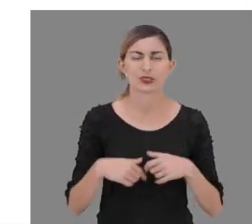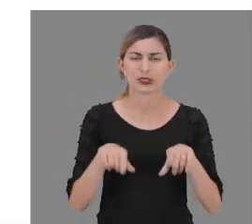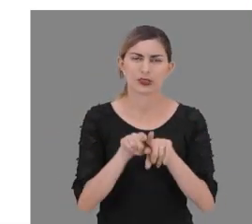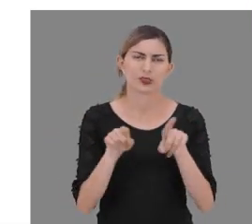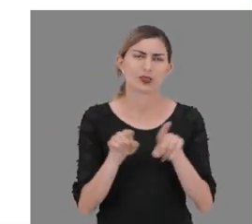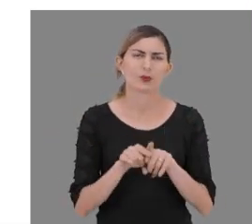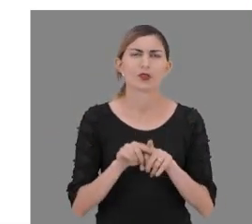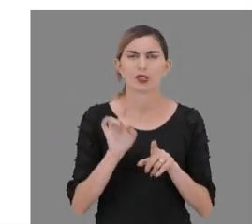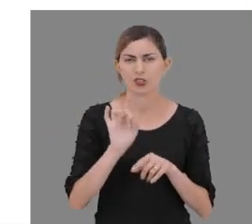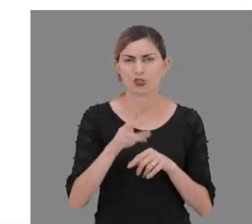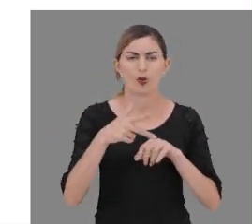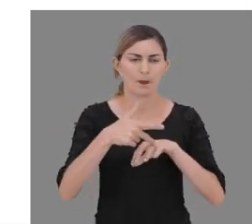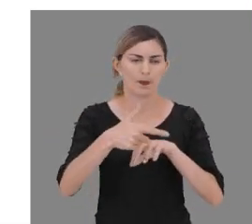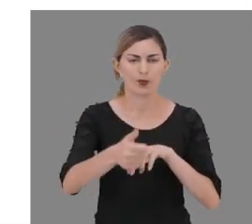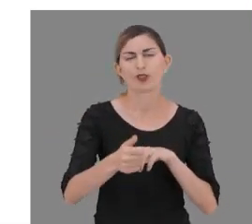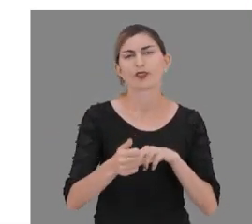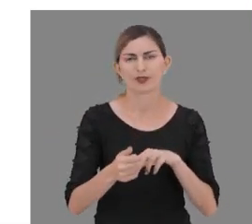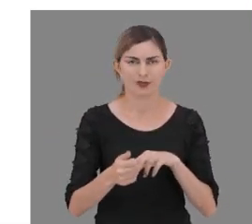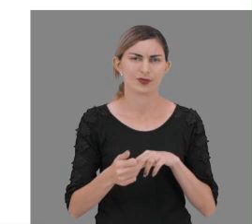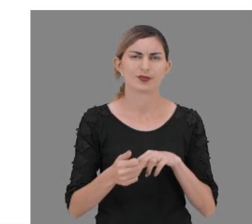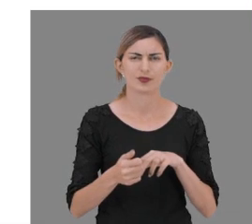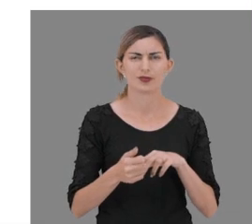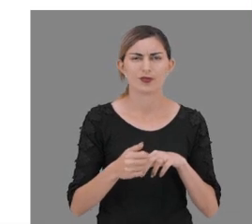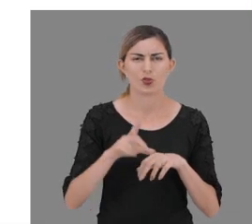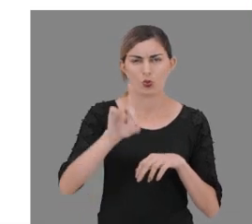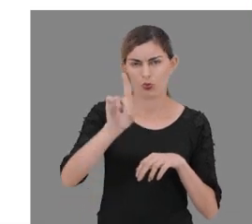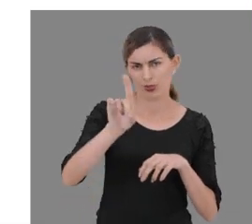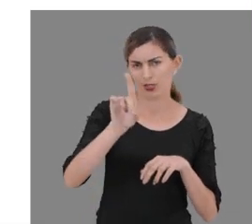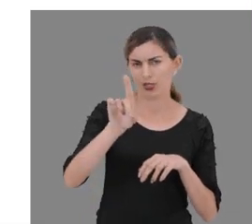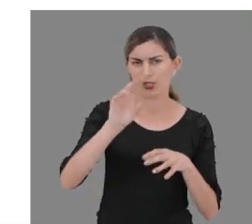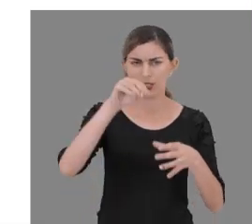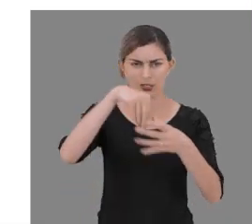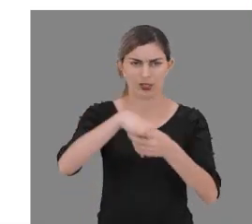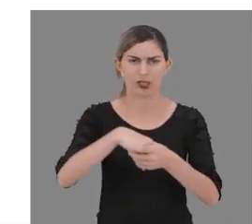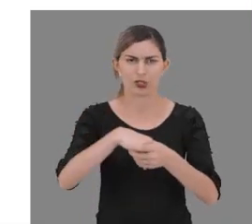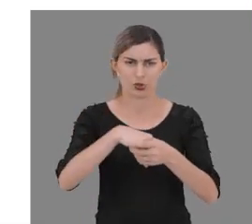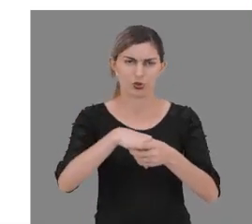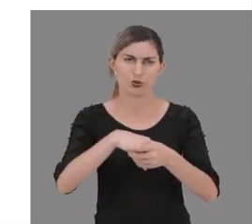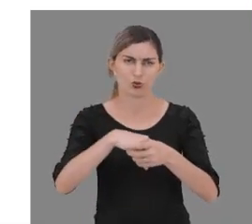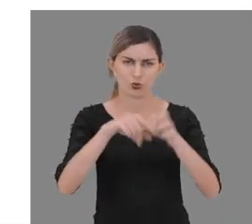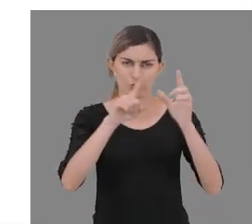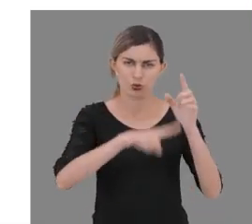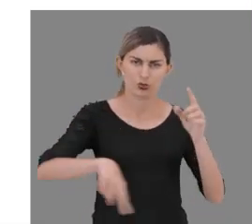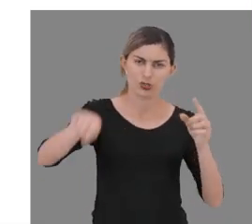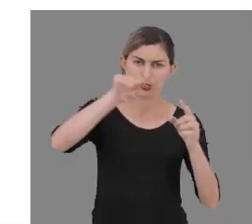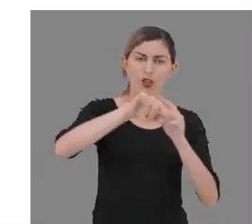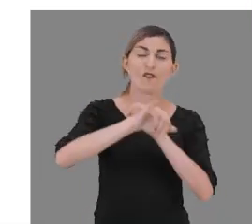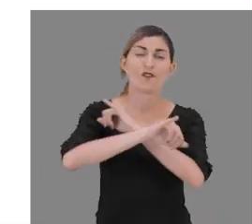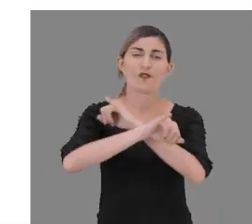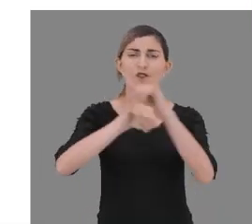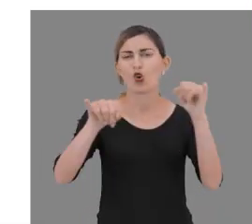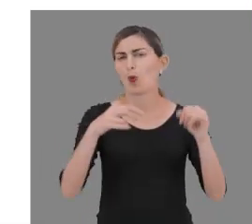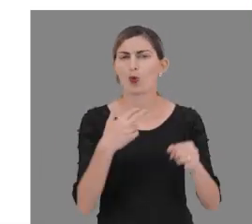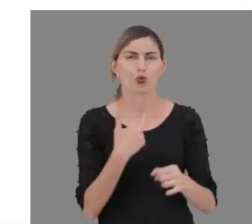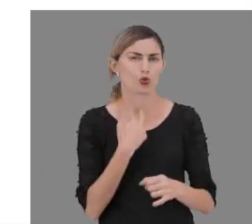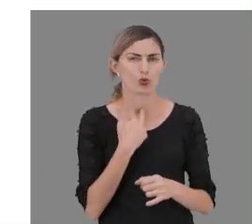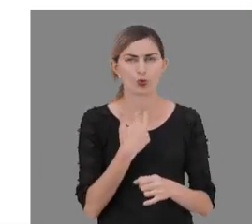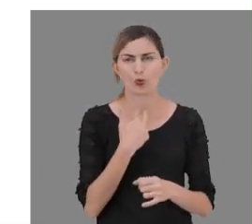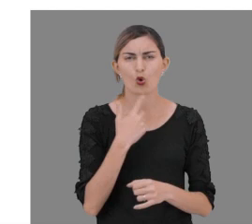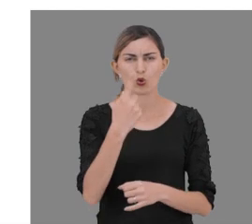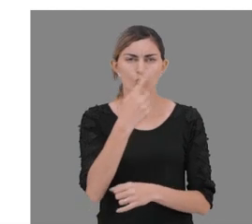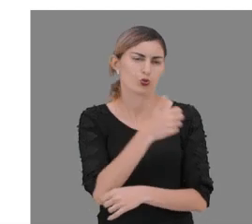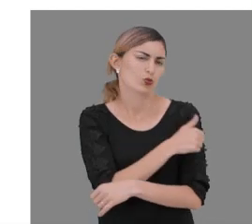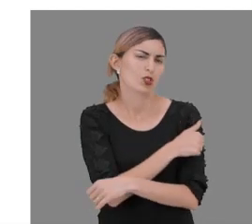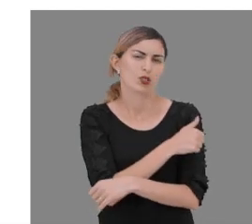pós-graduação, assim também apenas de pós-graduação. O D dentro do círculo informa que